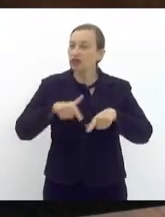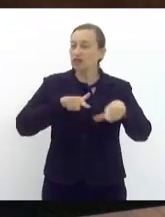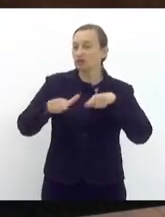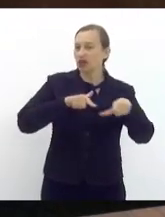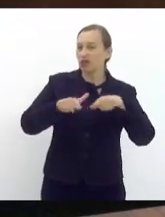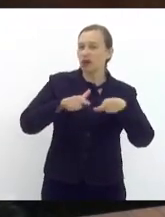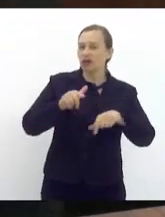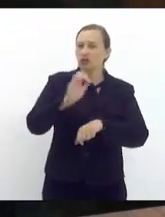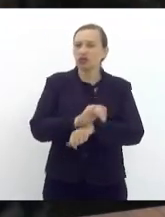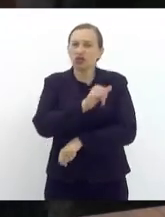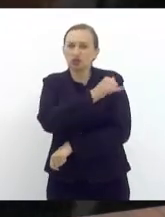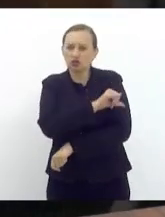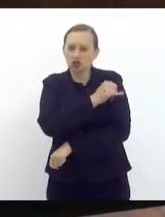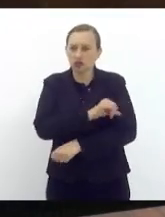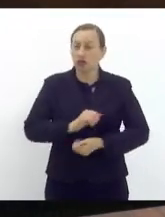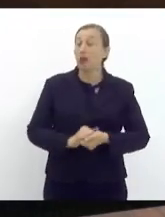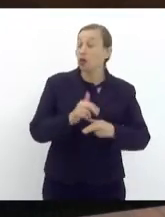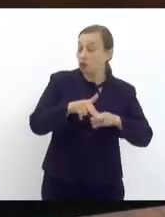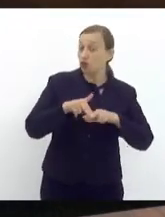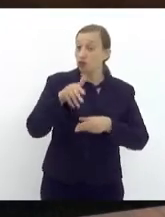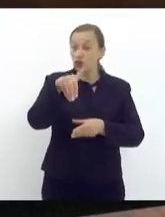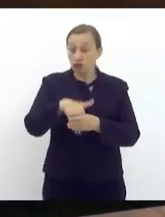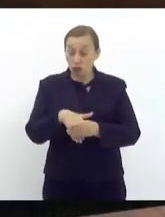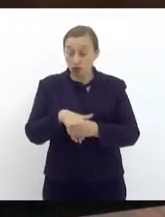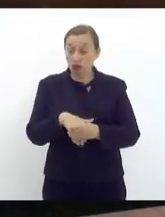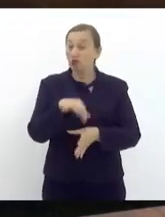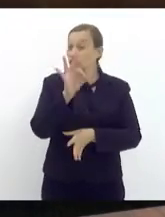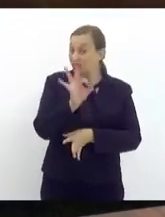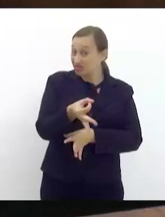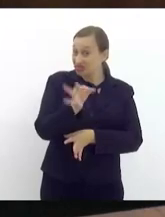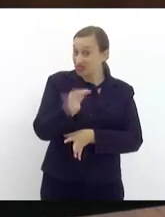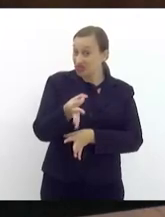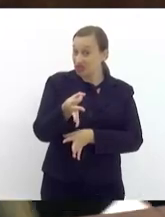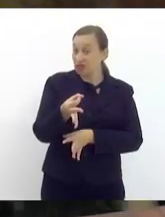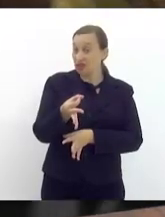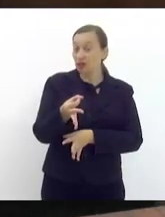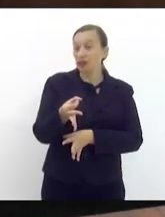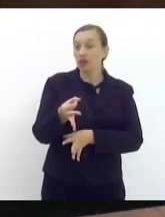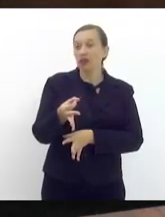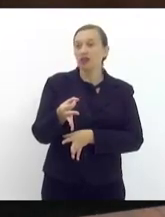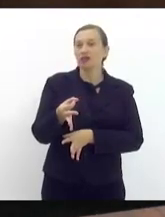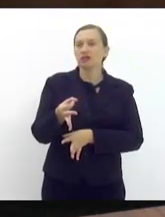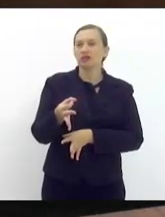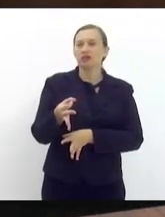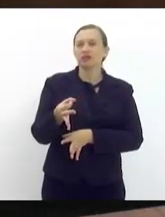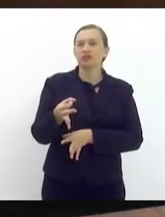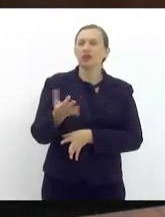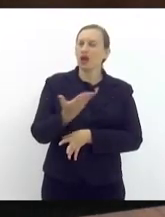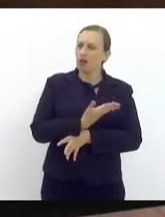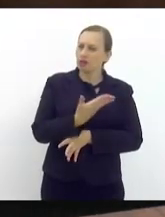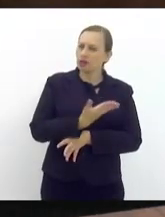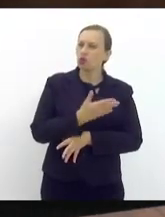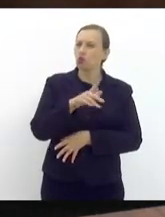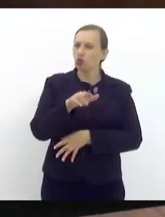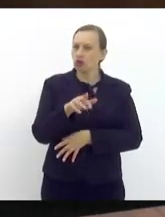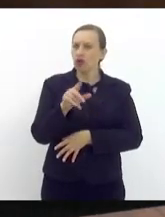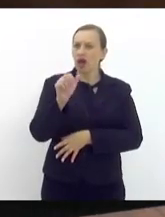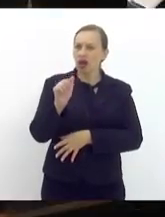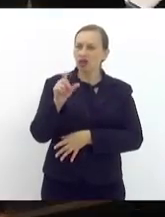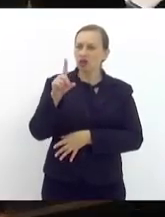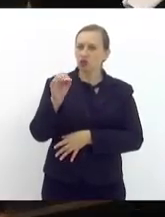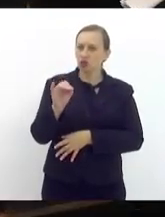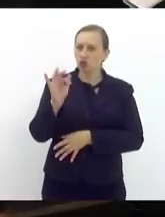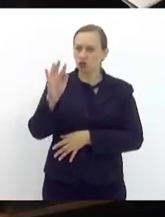população do Estado do Rio de Janeiro. Por isso, eu voto com muita convicção e louvor ao querido amigo e irmão Adolfo